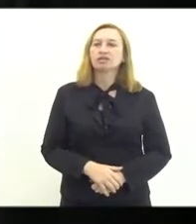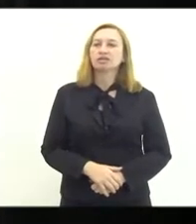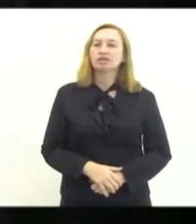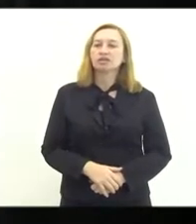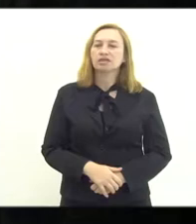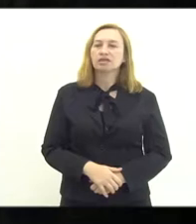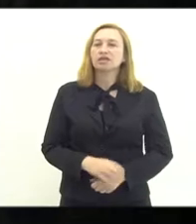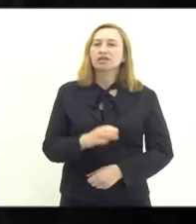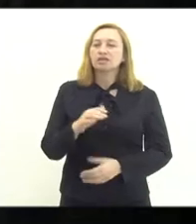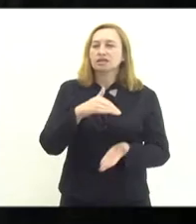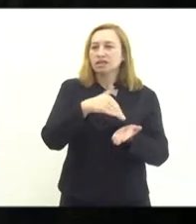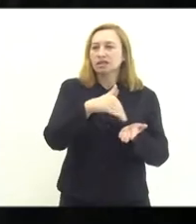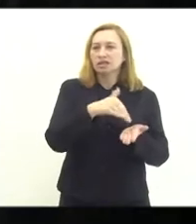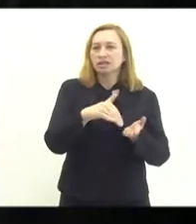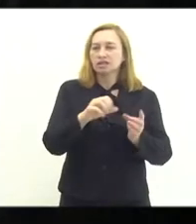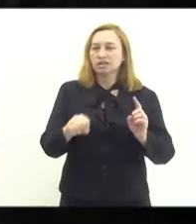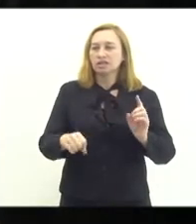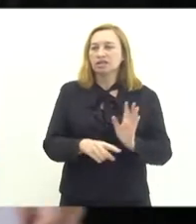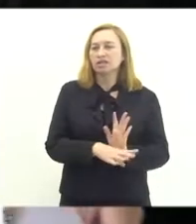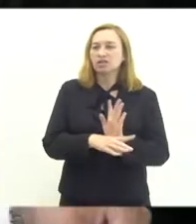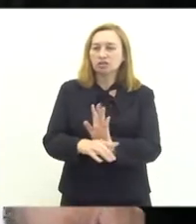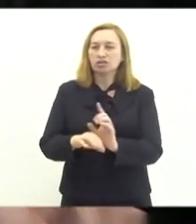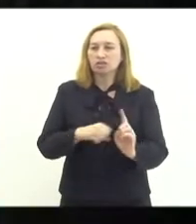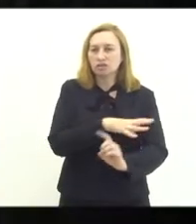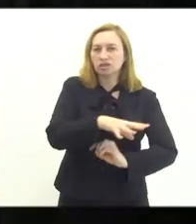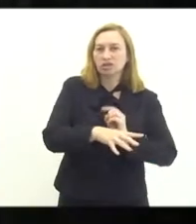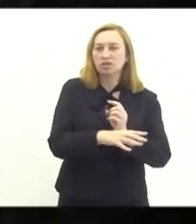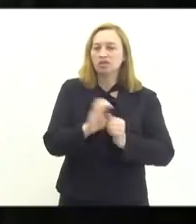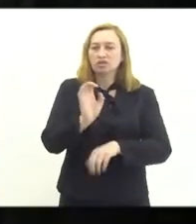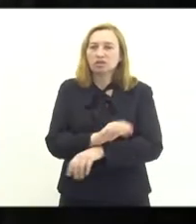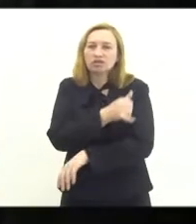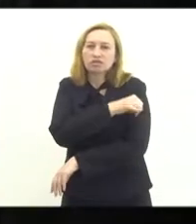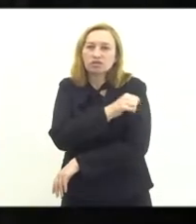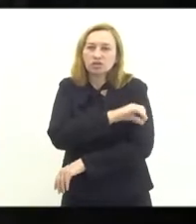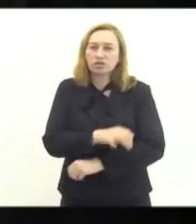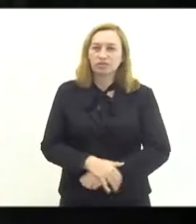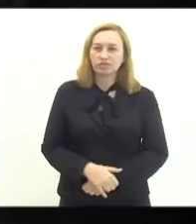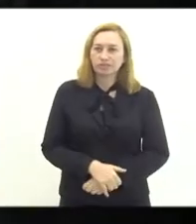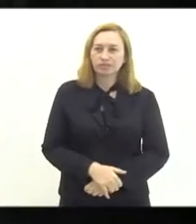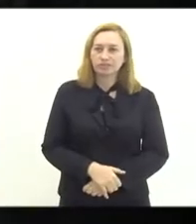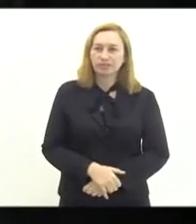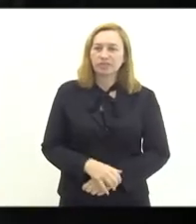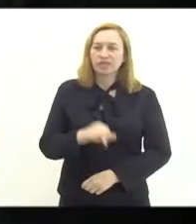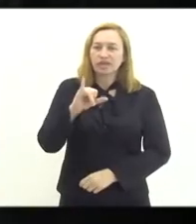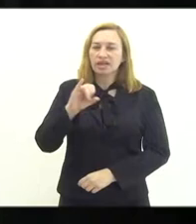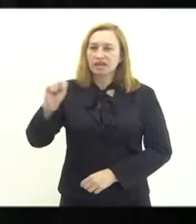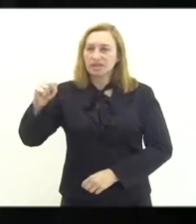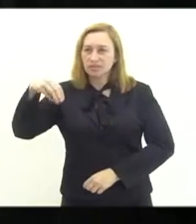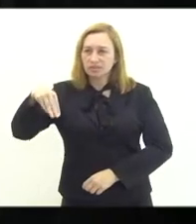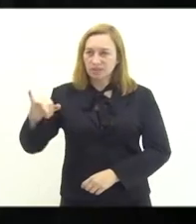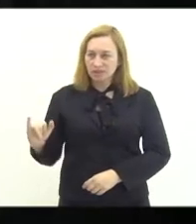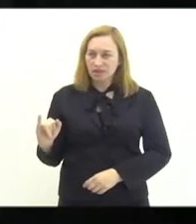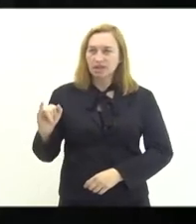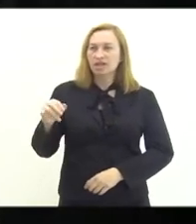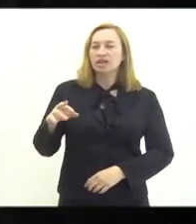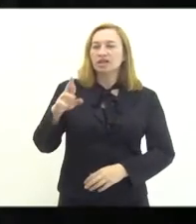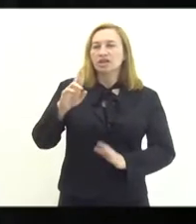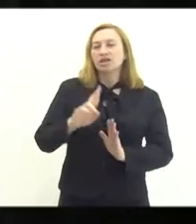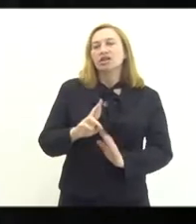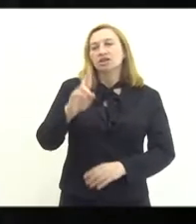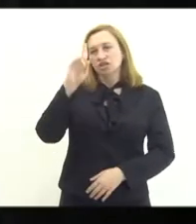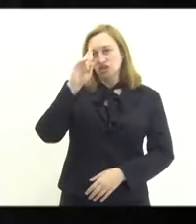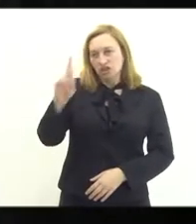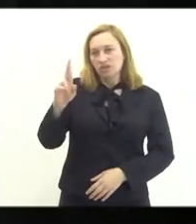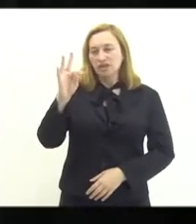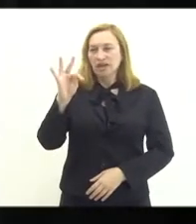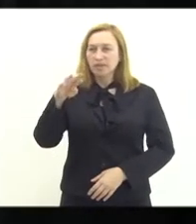especializada da secretaria de Serviço Social do município do Rio de Janeiro a senhora Yasmin Moraes chefe de gabinete